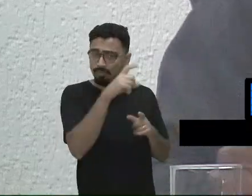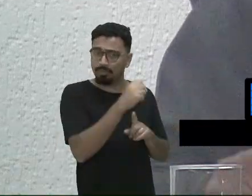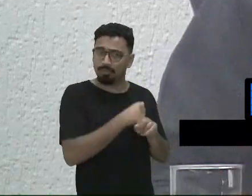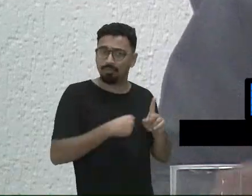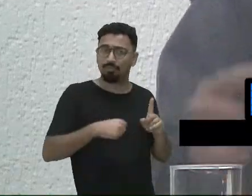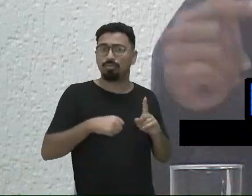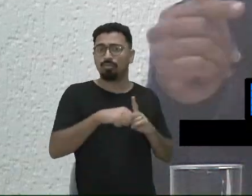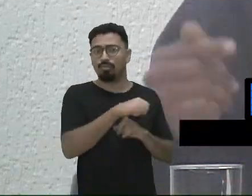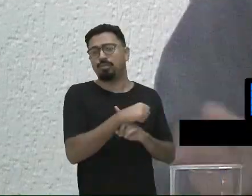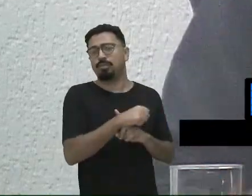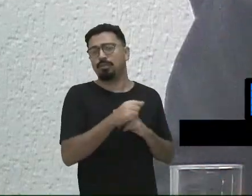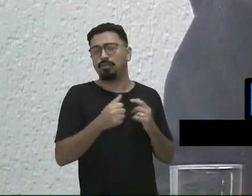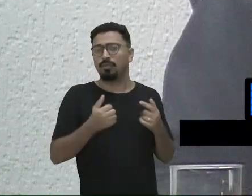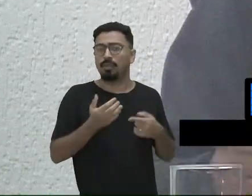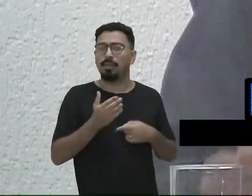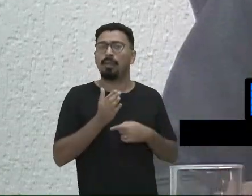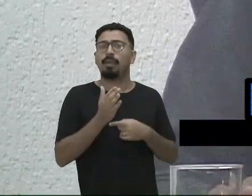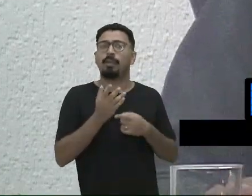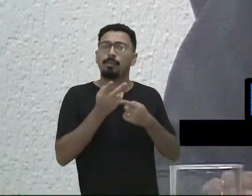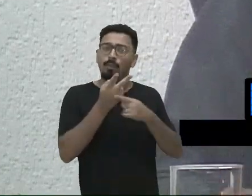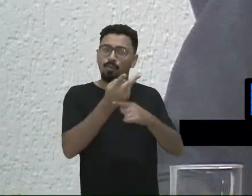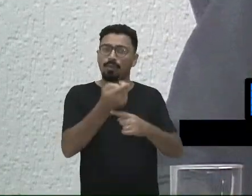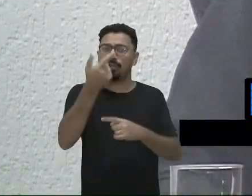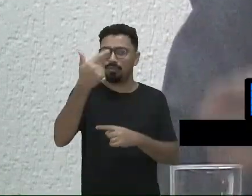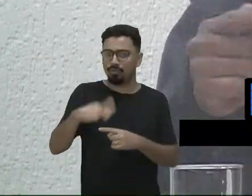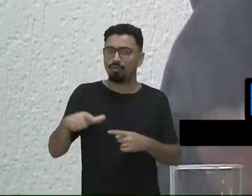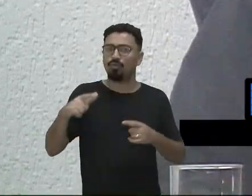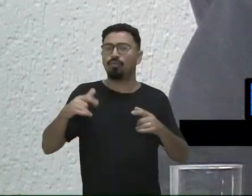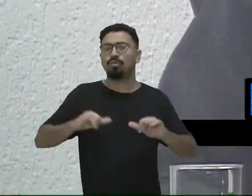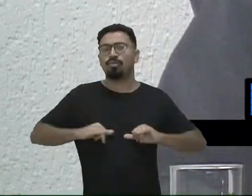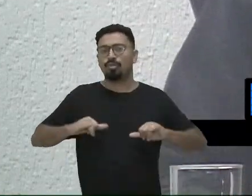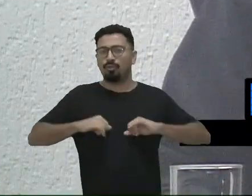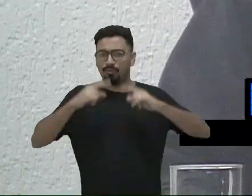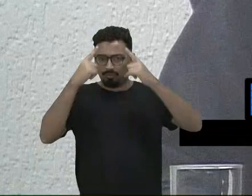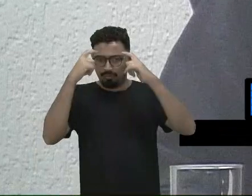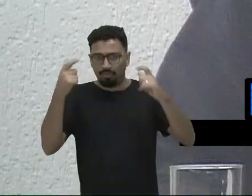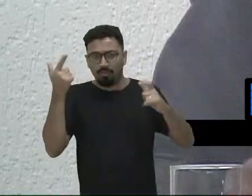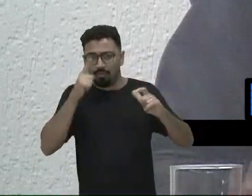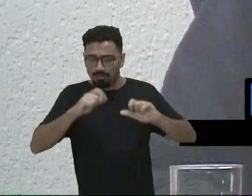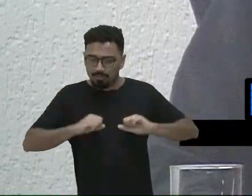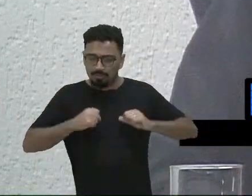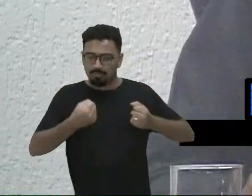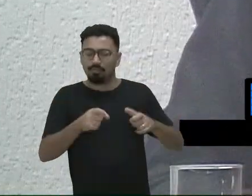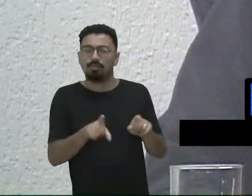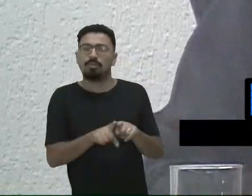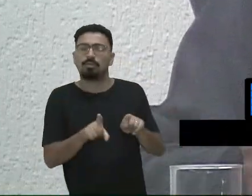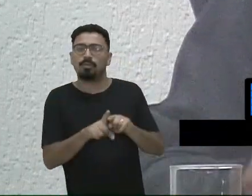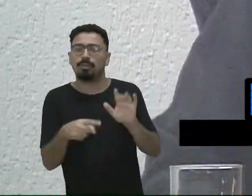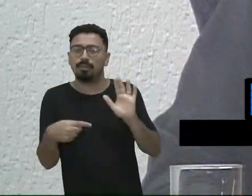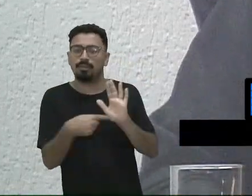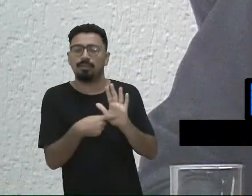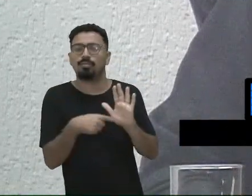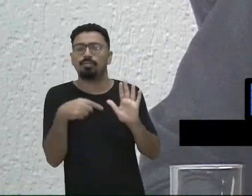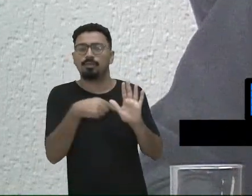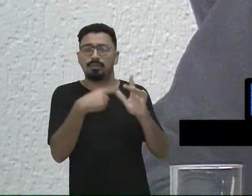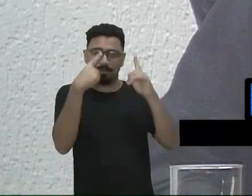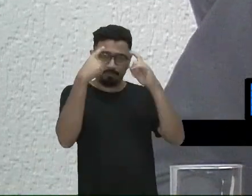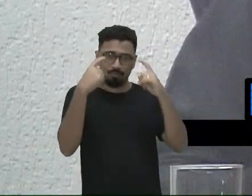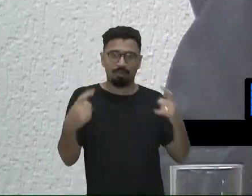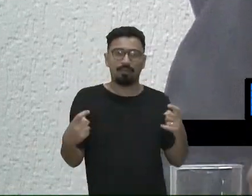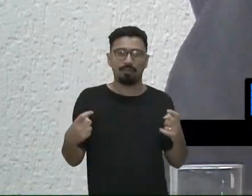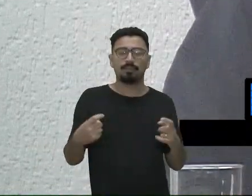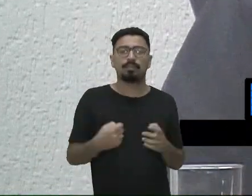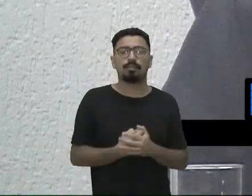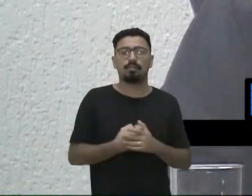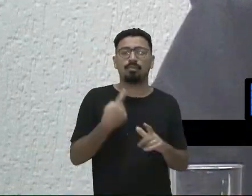elas vão ter as violências reiteradas. E quando encontram força para denunciar essas violências reiteradas,